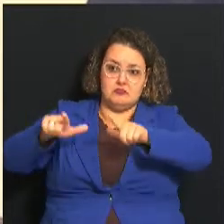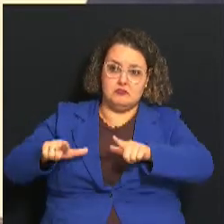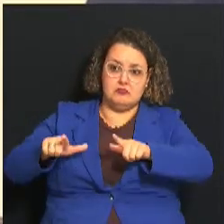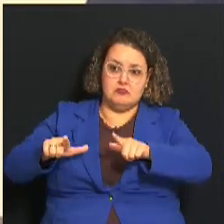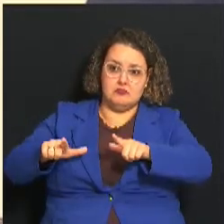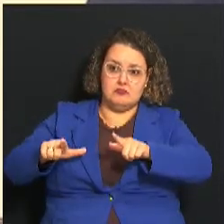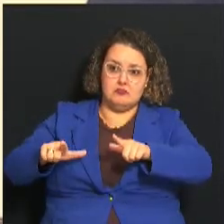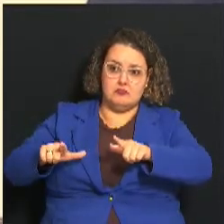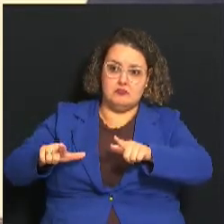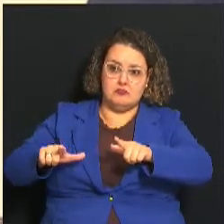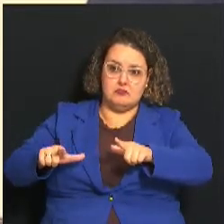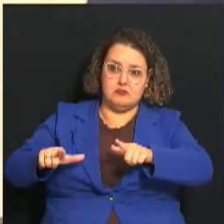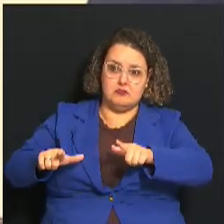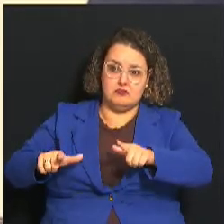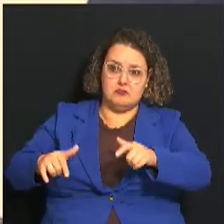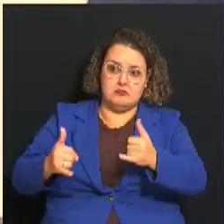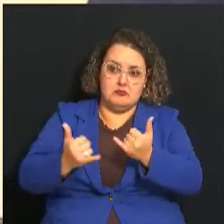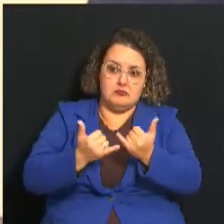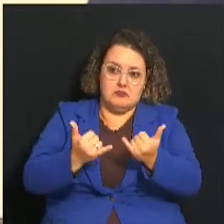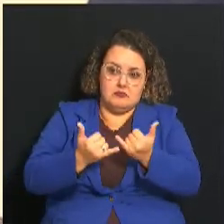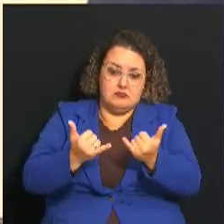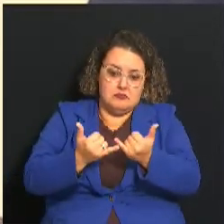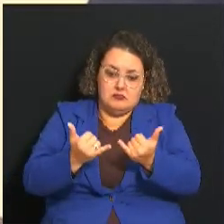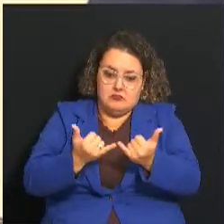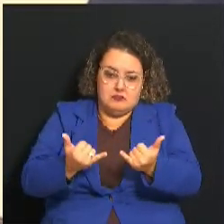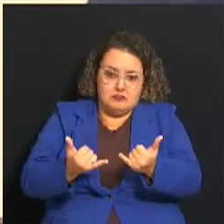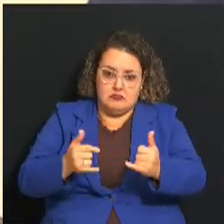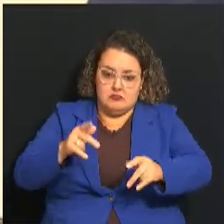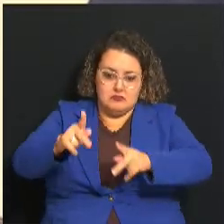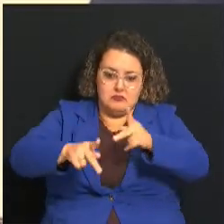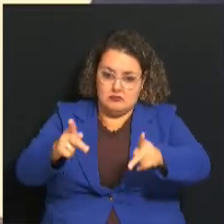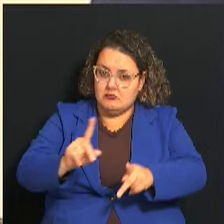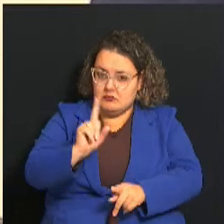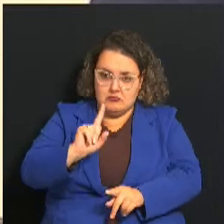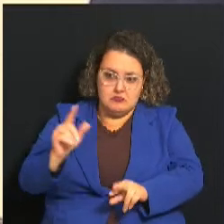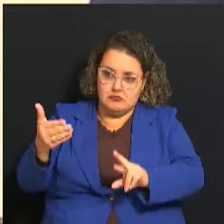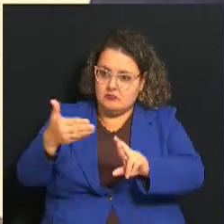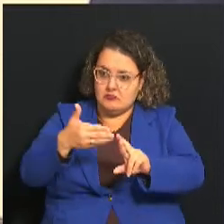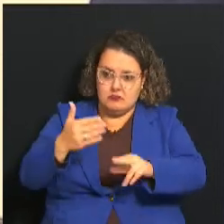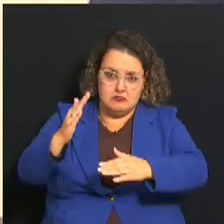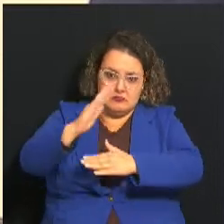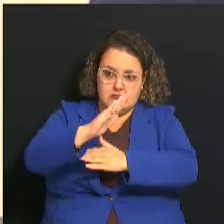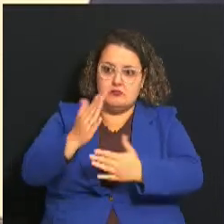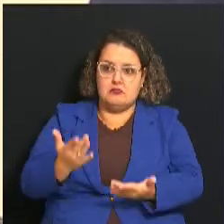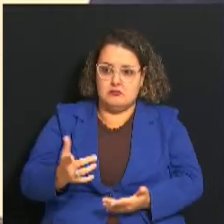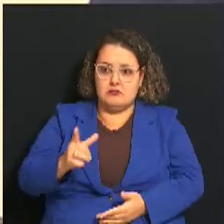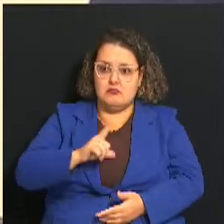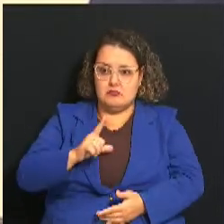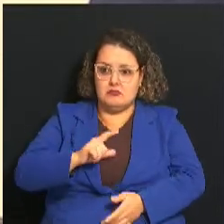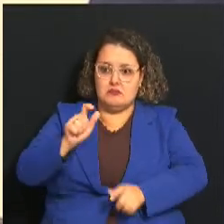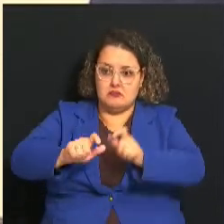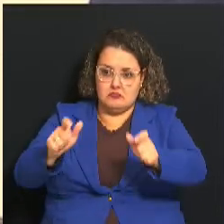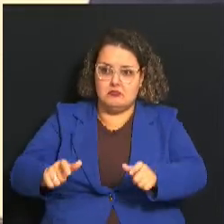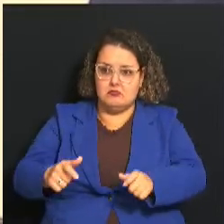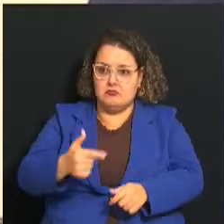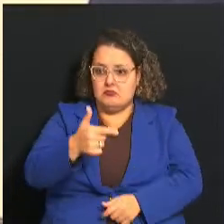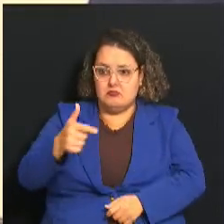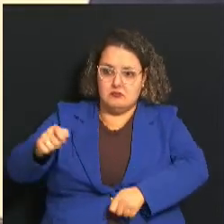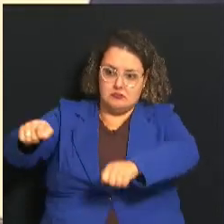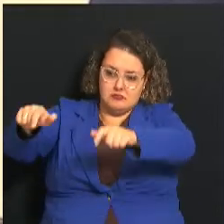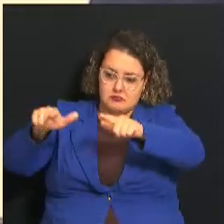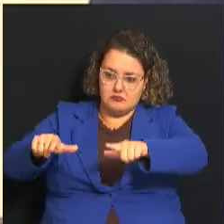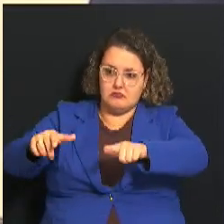parcela significativa da população não estaria representada na Câmara. E, às vezes, tem gente que não tem diploma, que tem mais